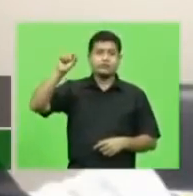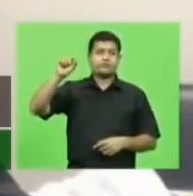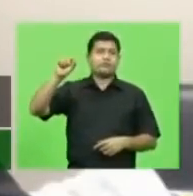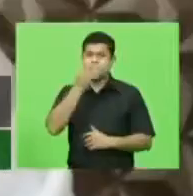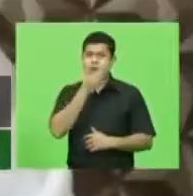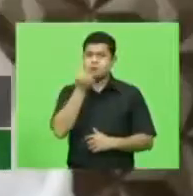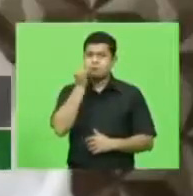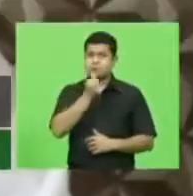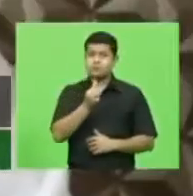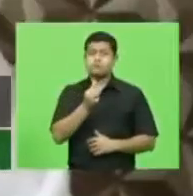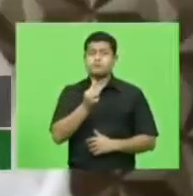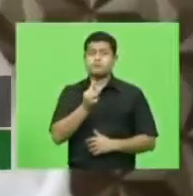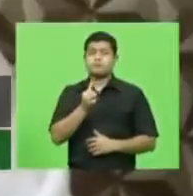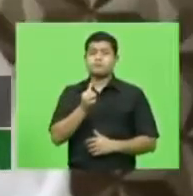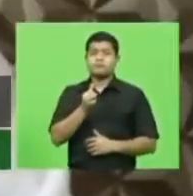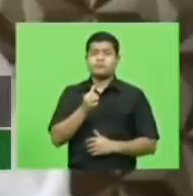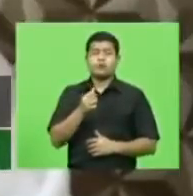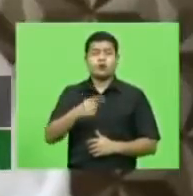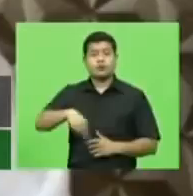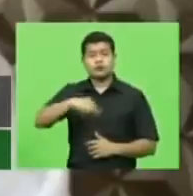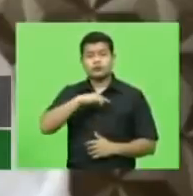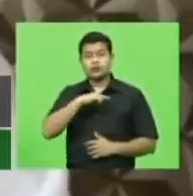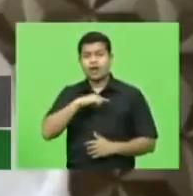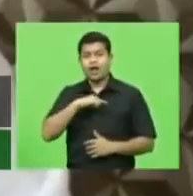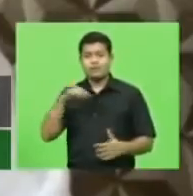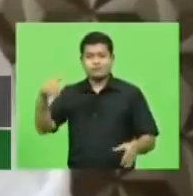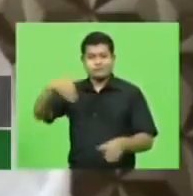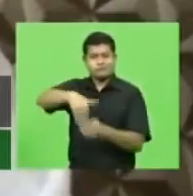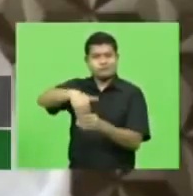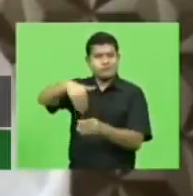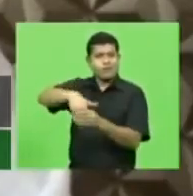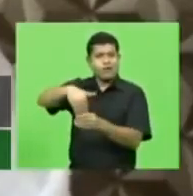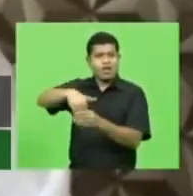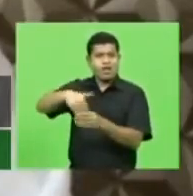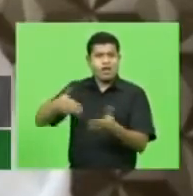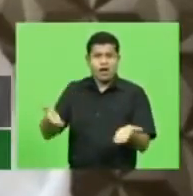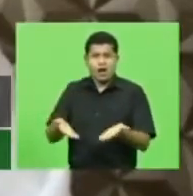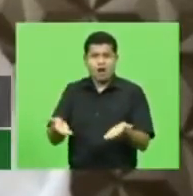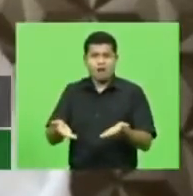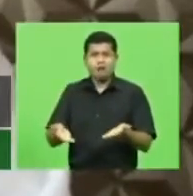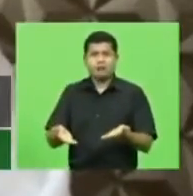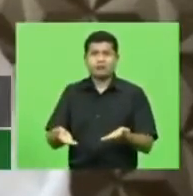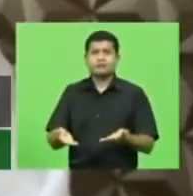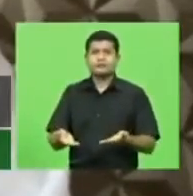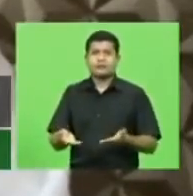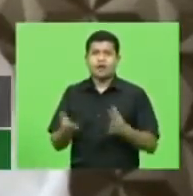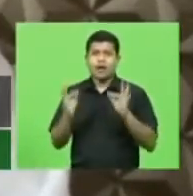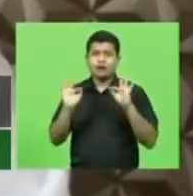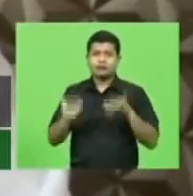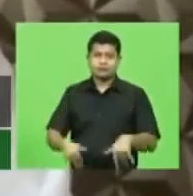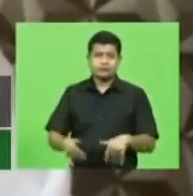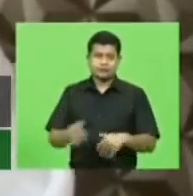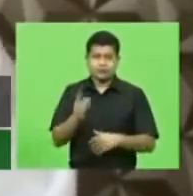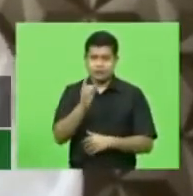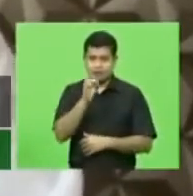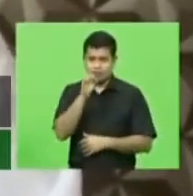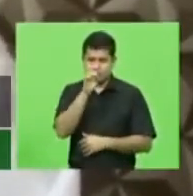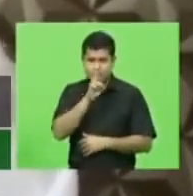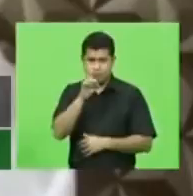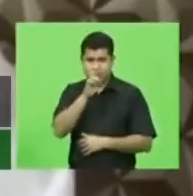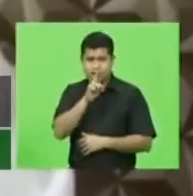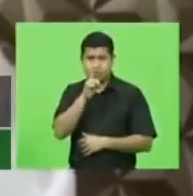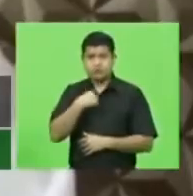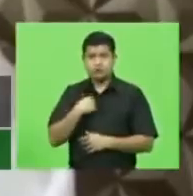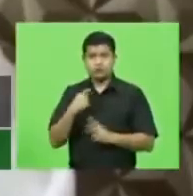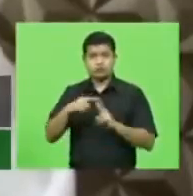determinam o nosso futuro. Nós tivemos uma eleição que findou no domingo, temos duas